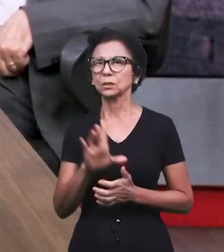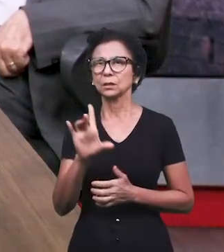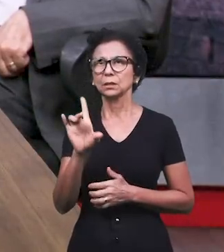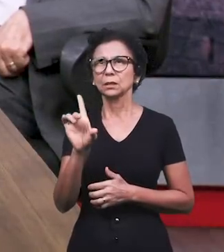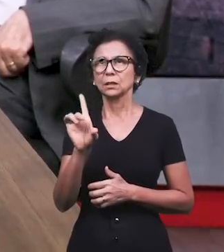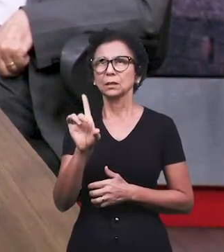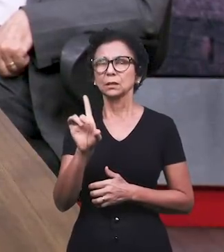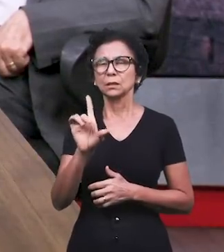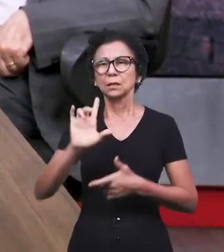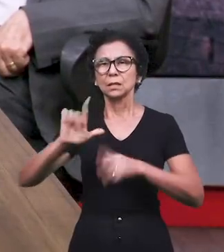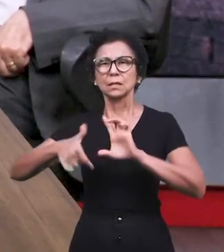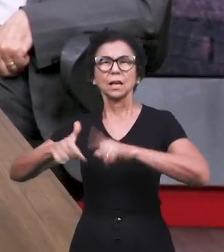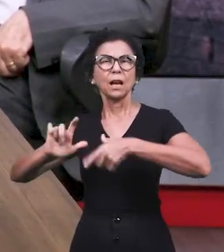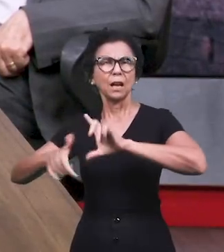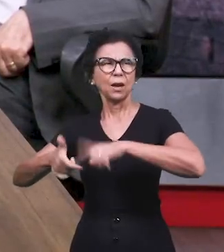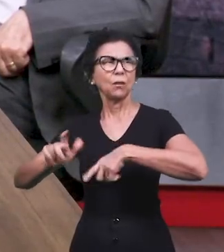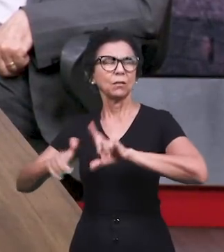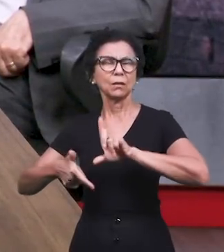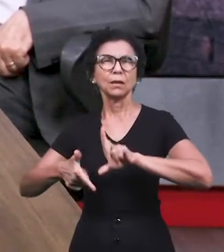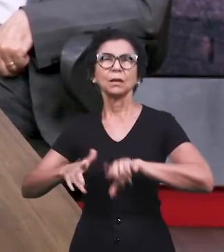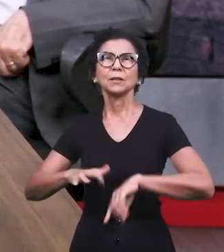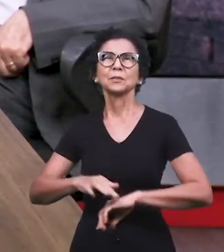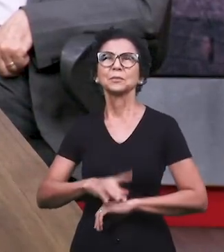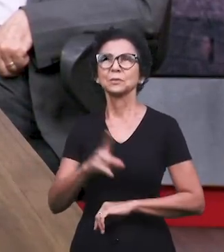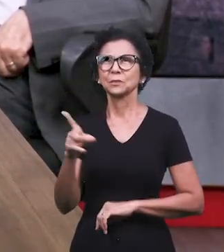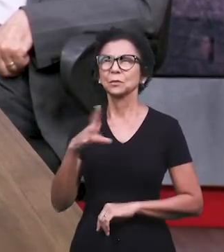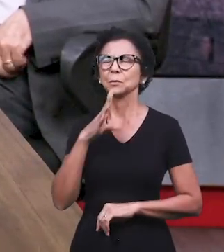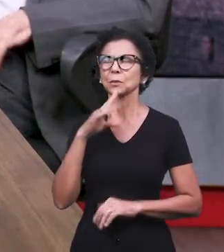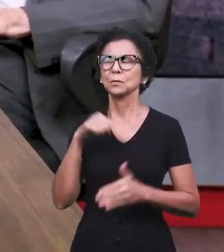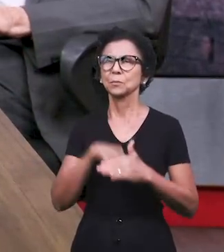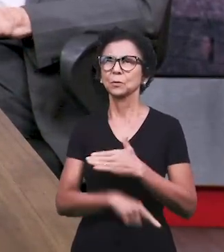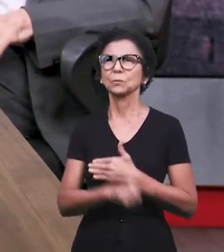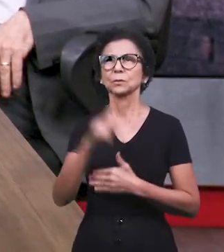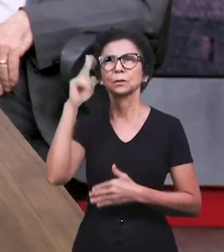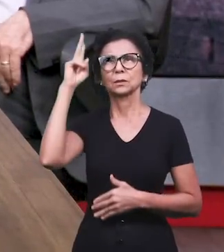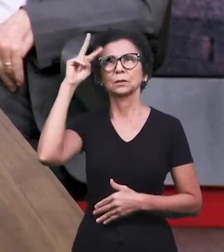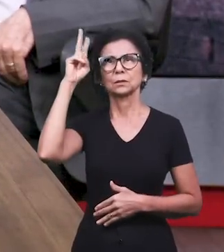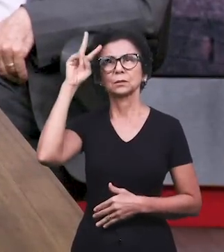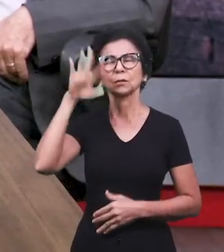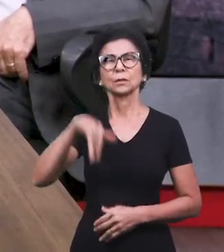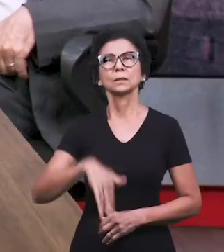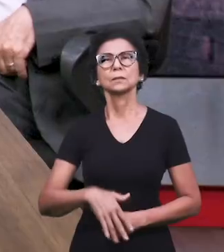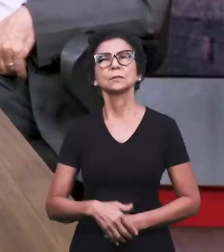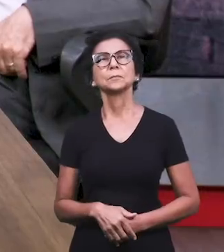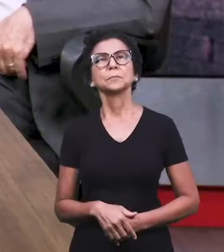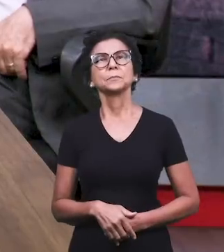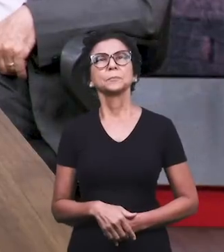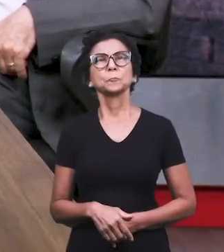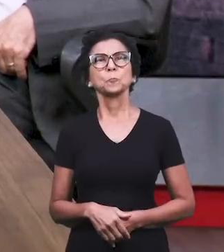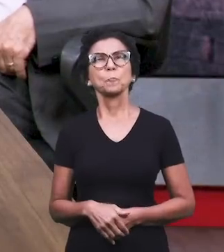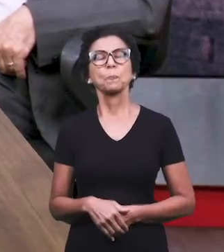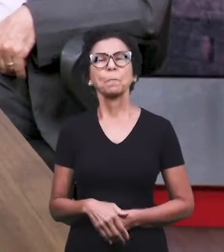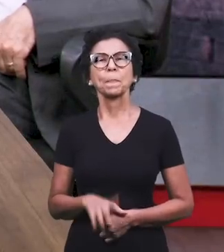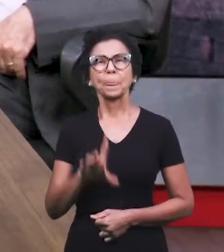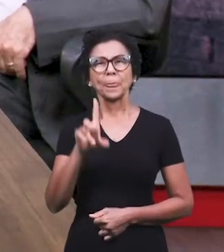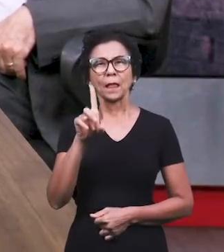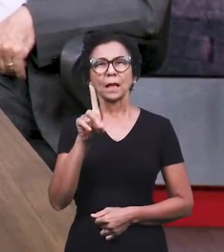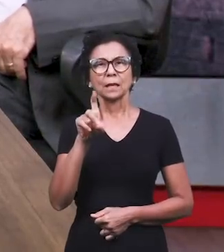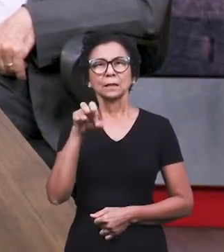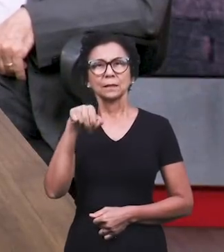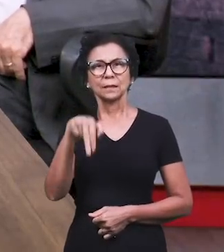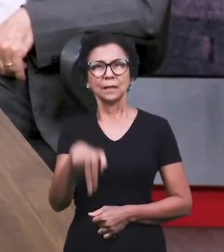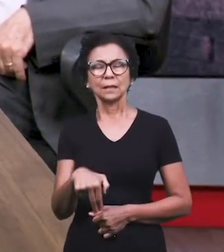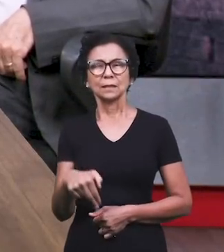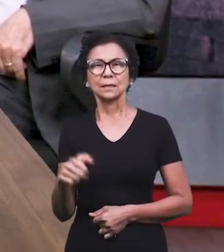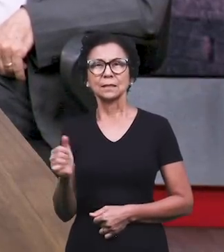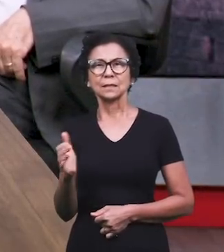mas foi Israel. Amém, sobre Israel. Então ele conhece bastante Daniel esse momento. Alguma coisa. Daniel, quem foi o expert em Daniel era o Jabes, né? Pastor